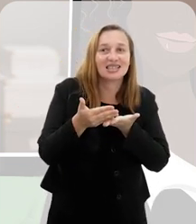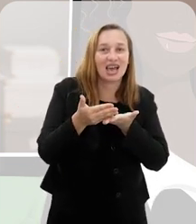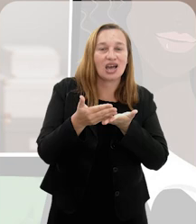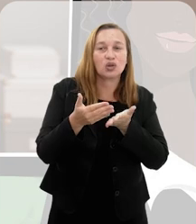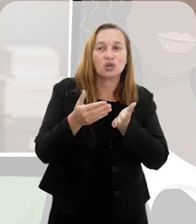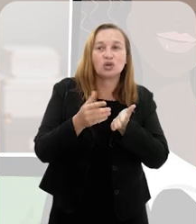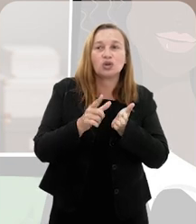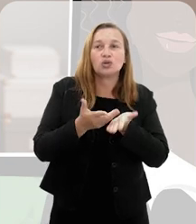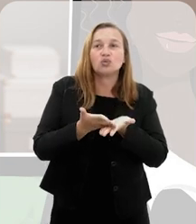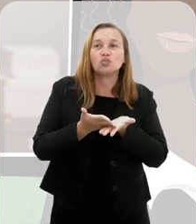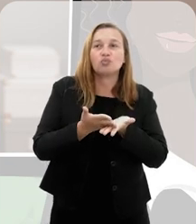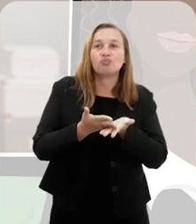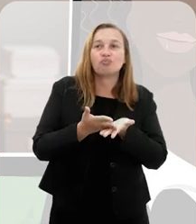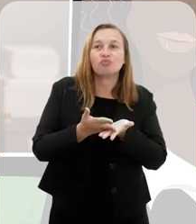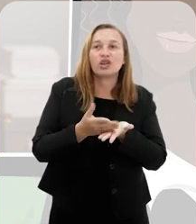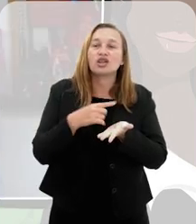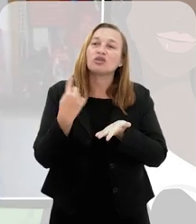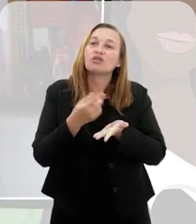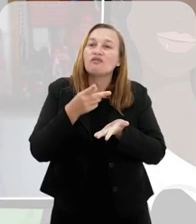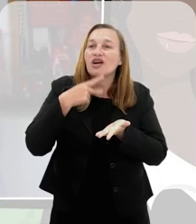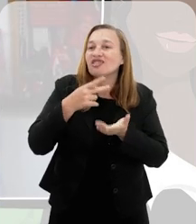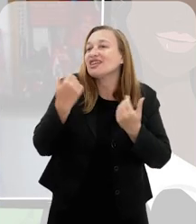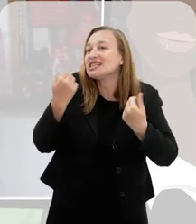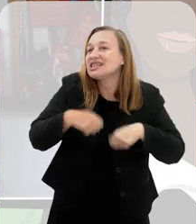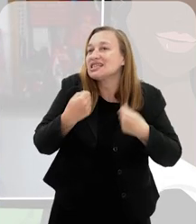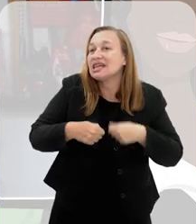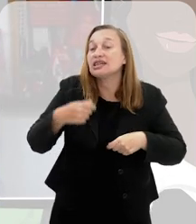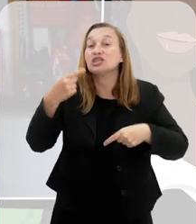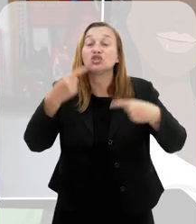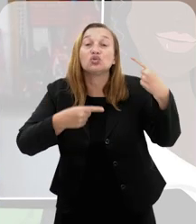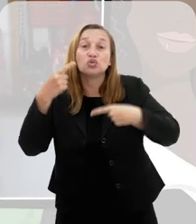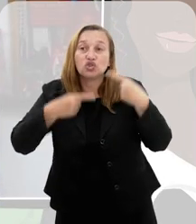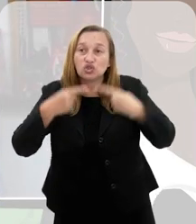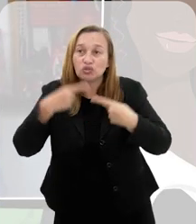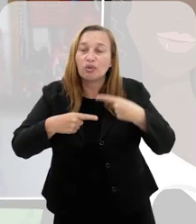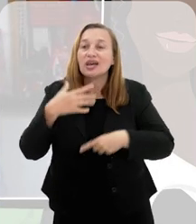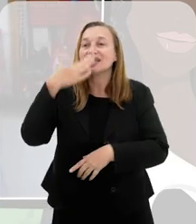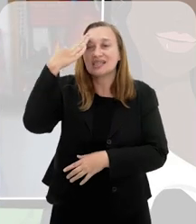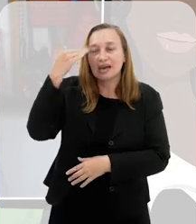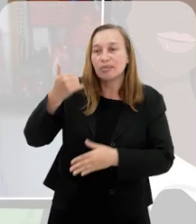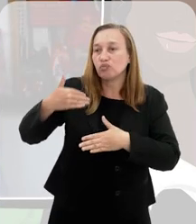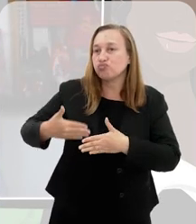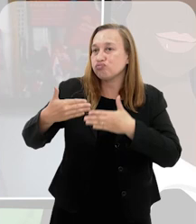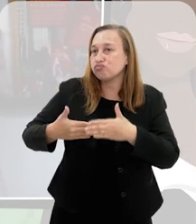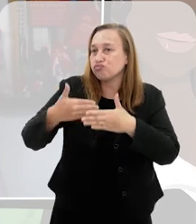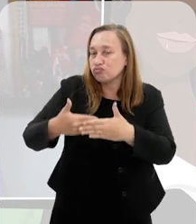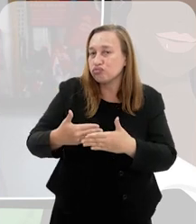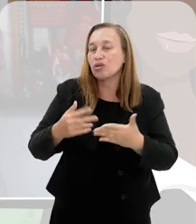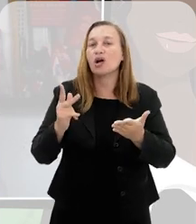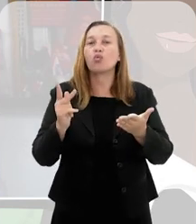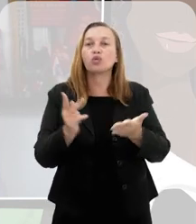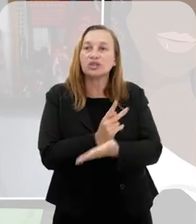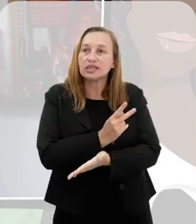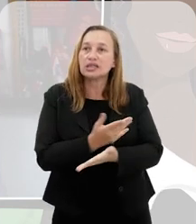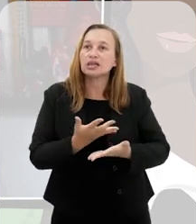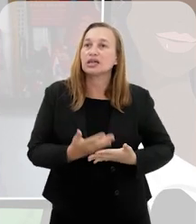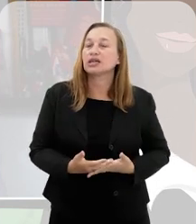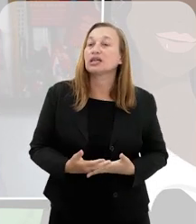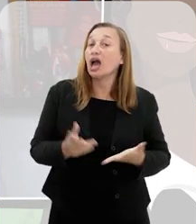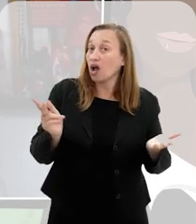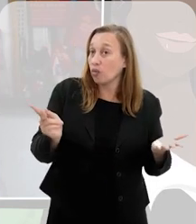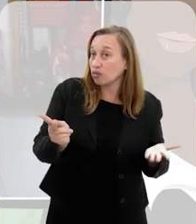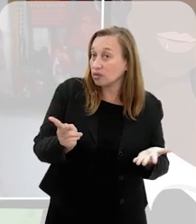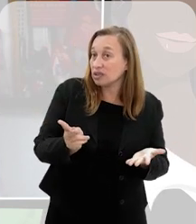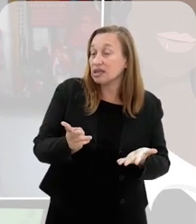queria começar, logo no início do programa, a gente está falando da necessidade de debatermos, né? Sabemos que avanços